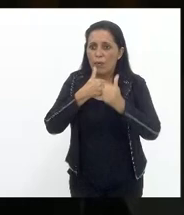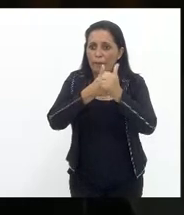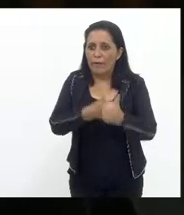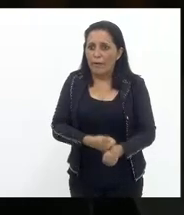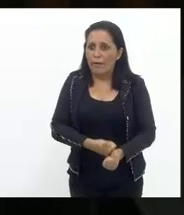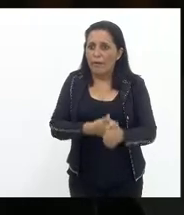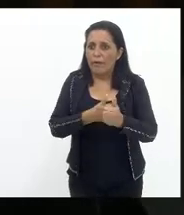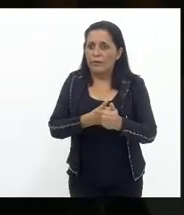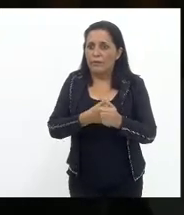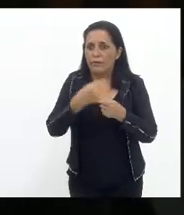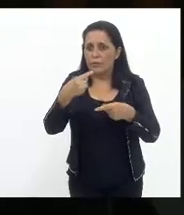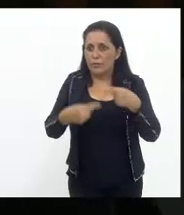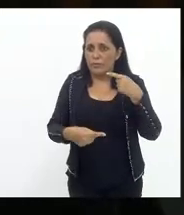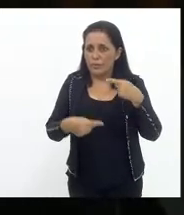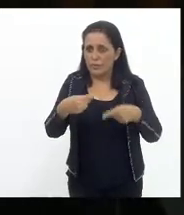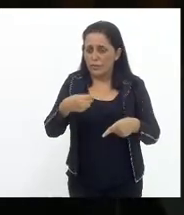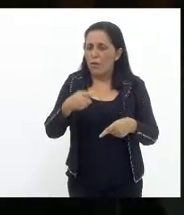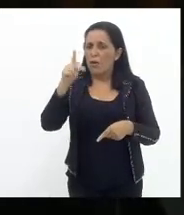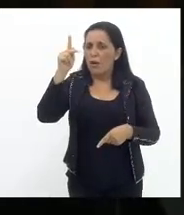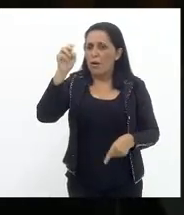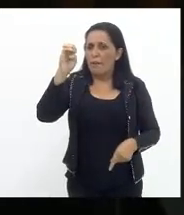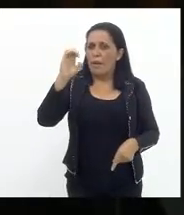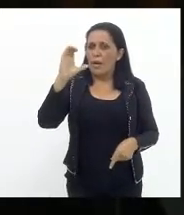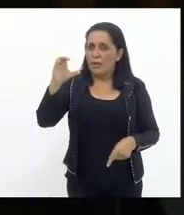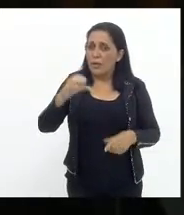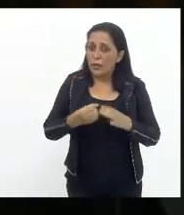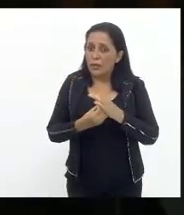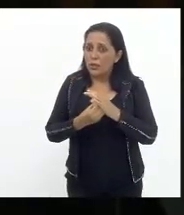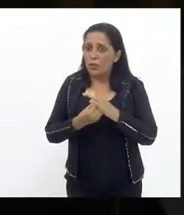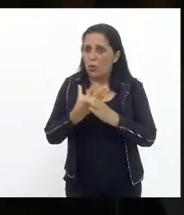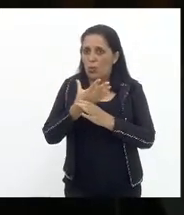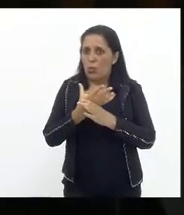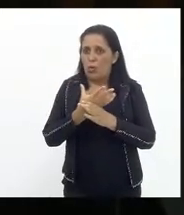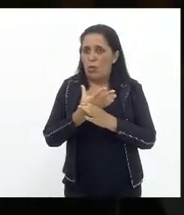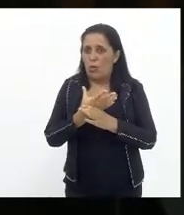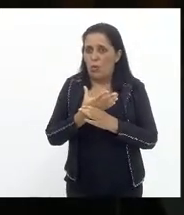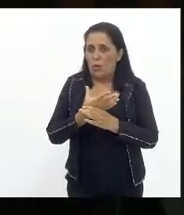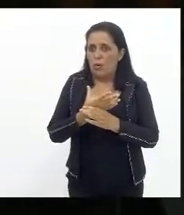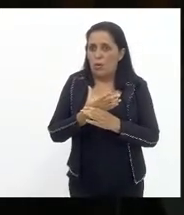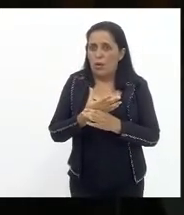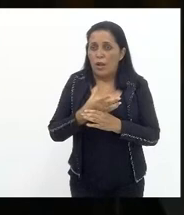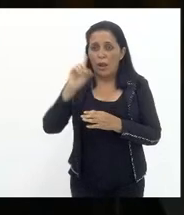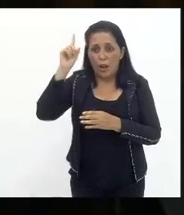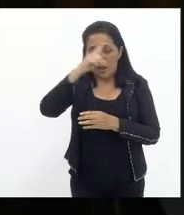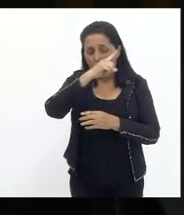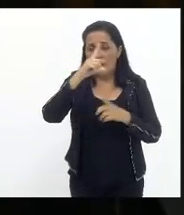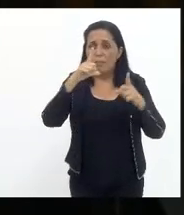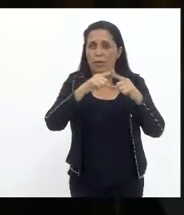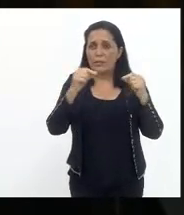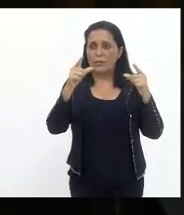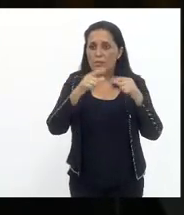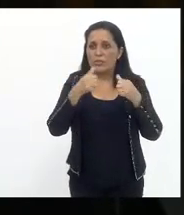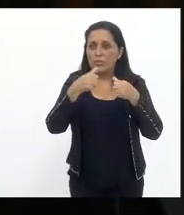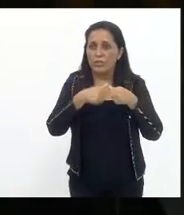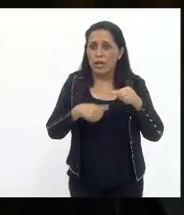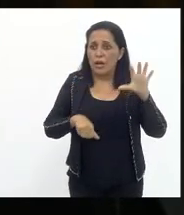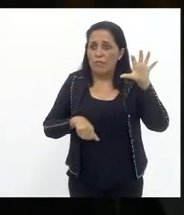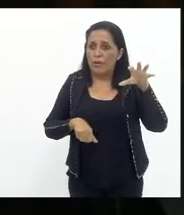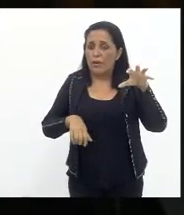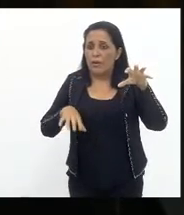discussões nessa casa da PEC, que criou... Eu acompanhei em Brasília a criação da Polícia Penal, estava no Congresso Nacional no